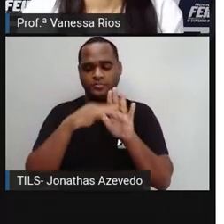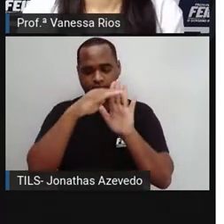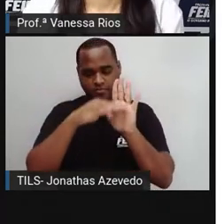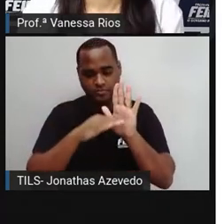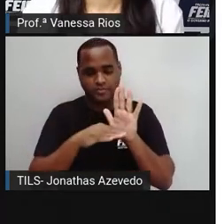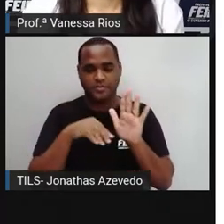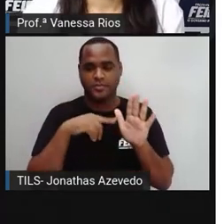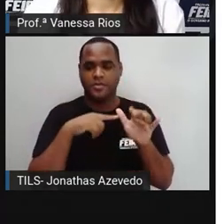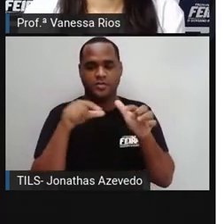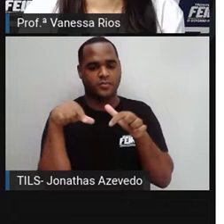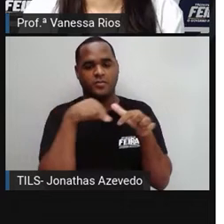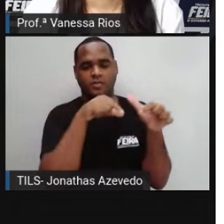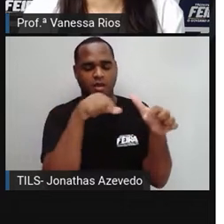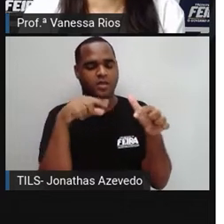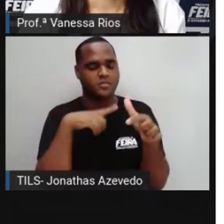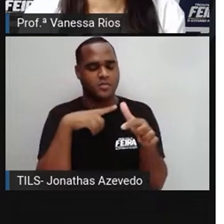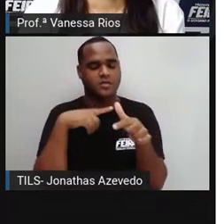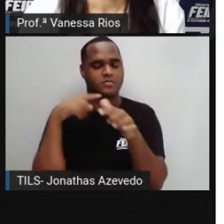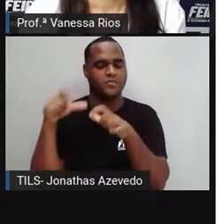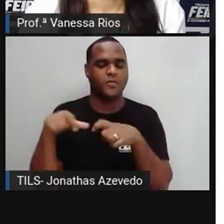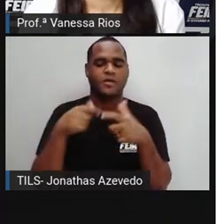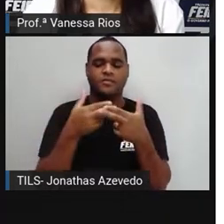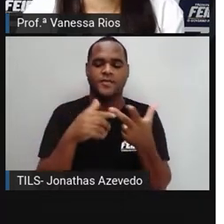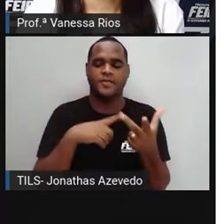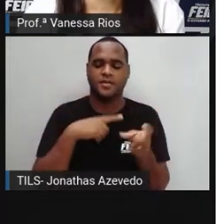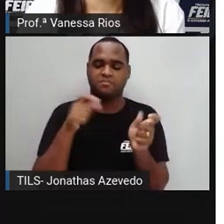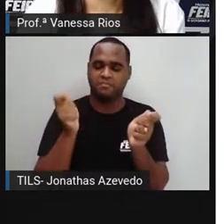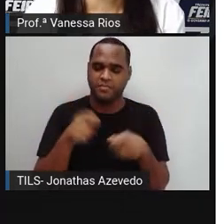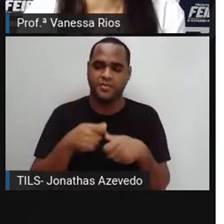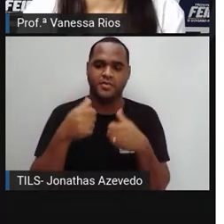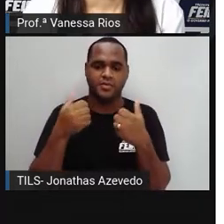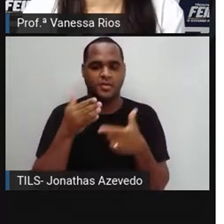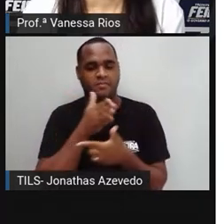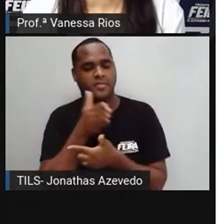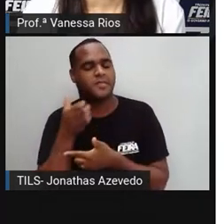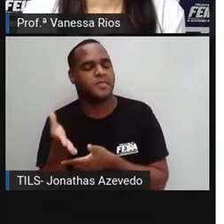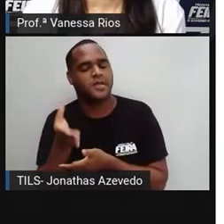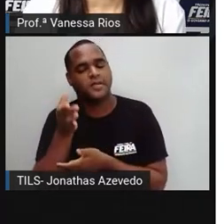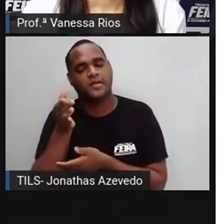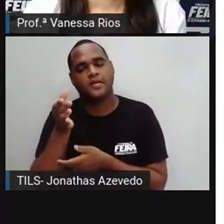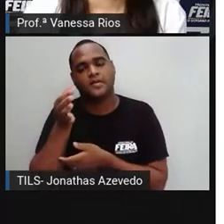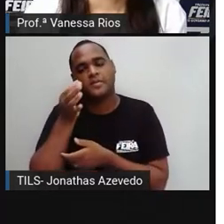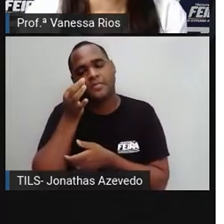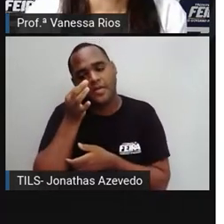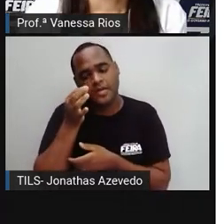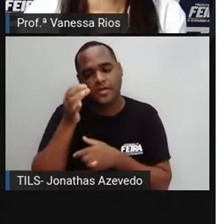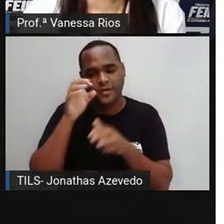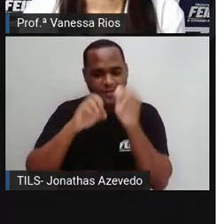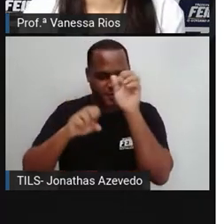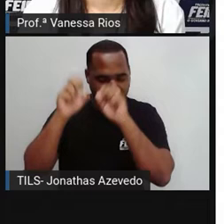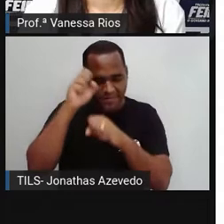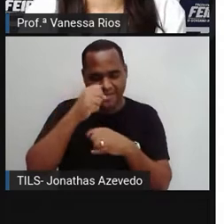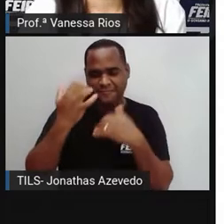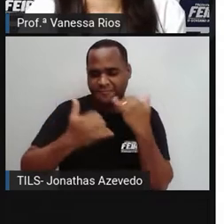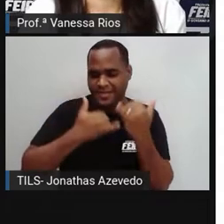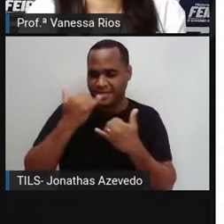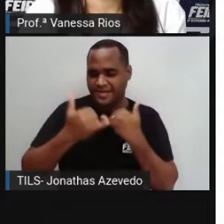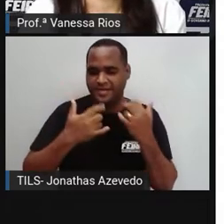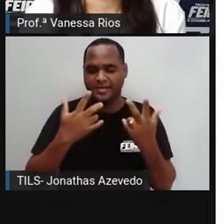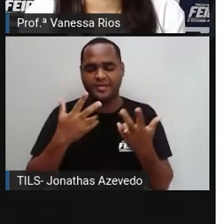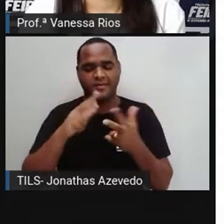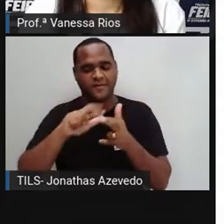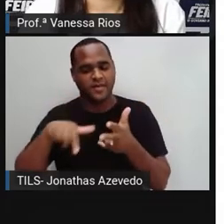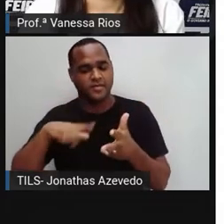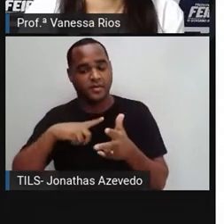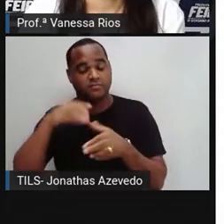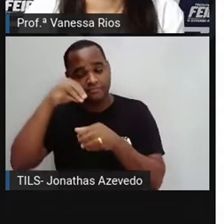aí dos locais, dos lugares que podemos ir, né? Procurar diversão, procurar